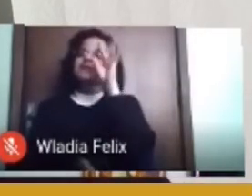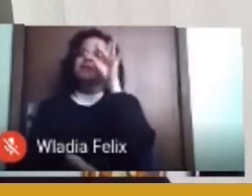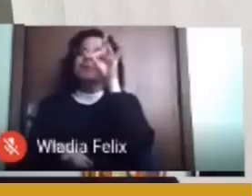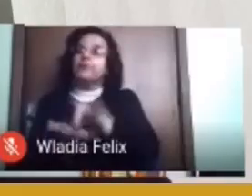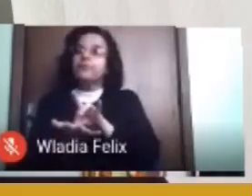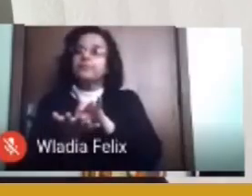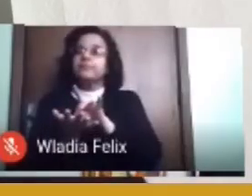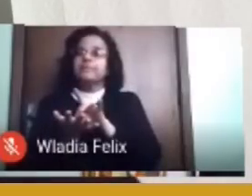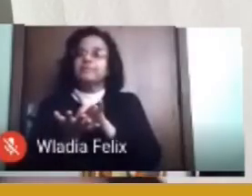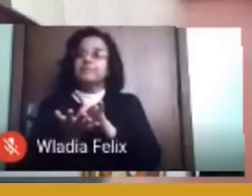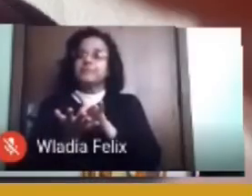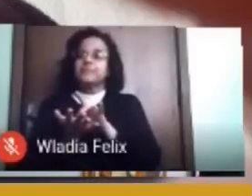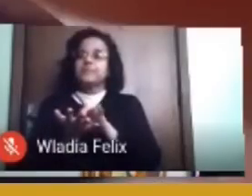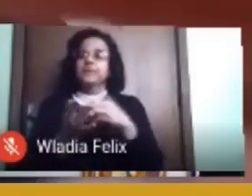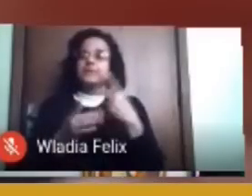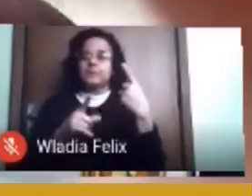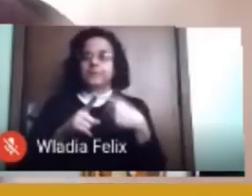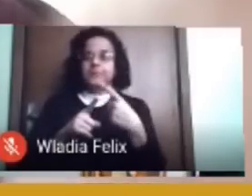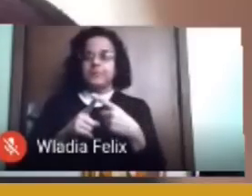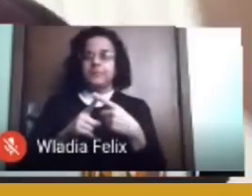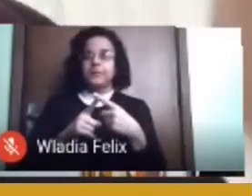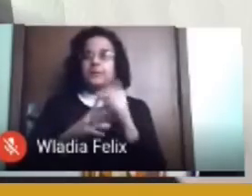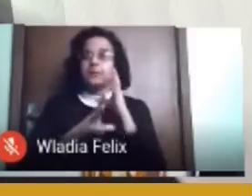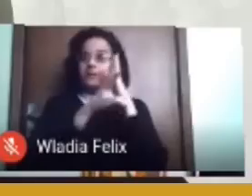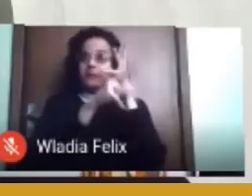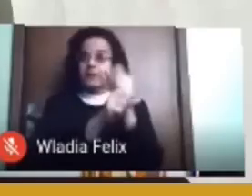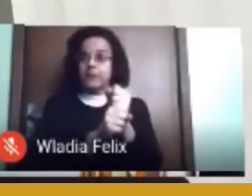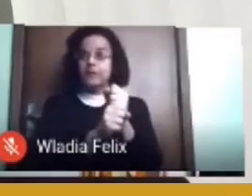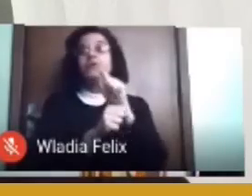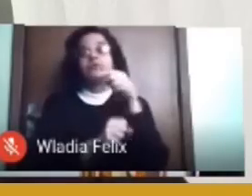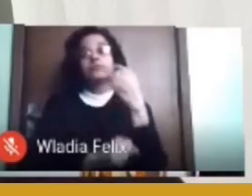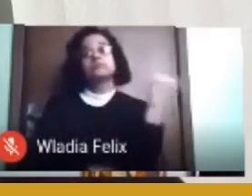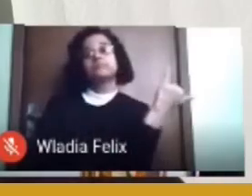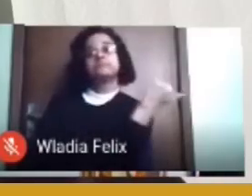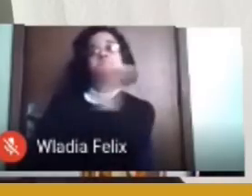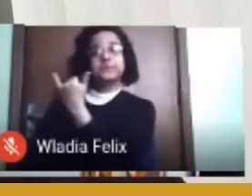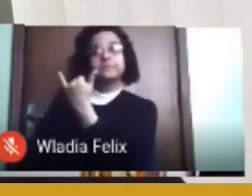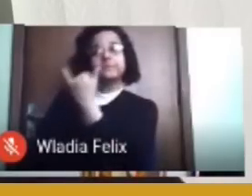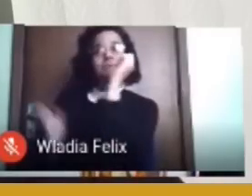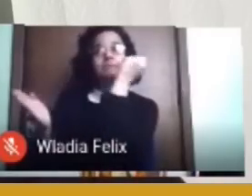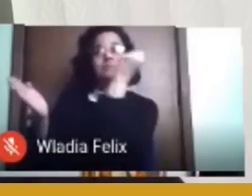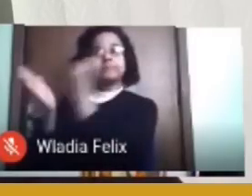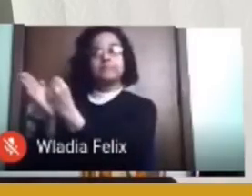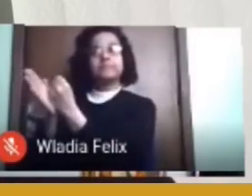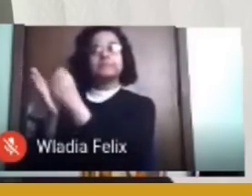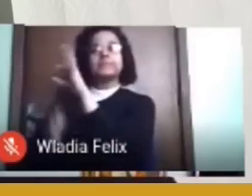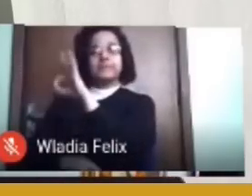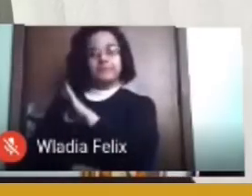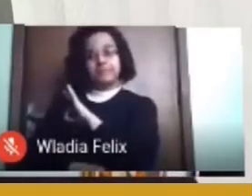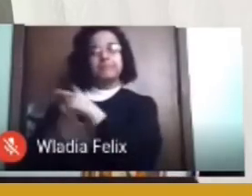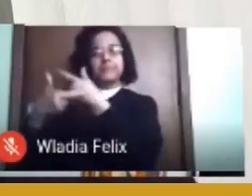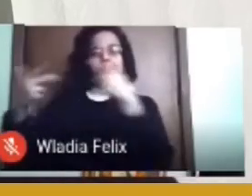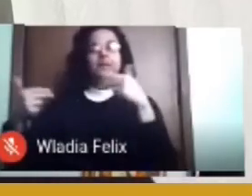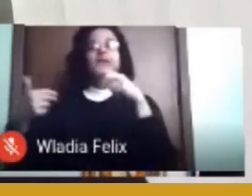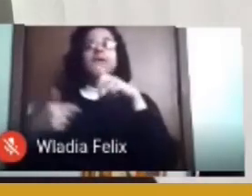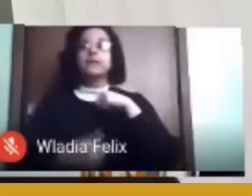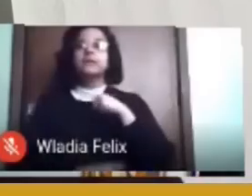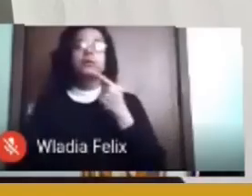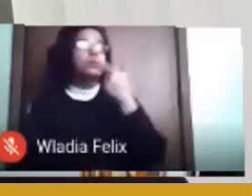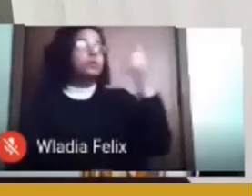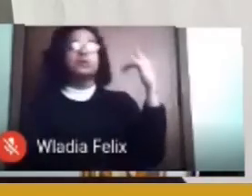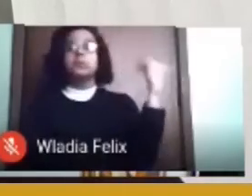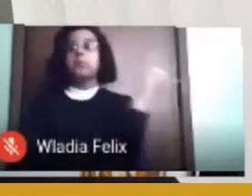notificados. E temos aqueles não notificados, que são os que mais nos preocupam, porque eles acontecem, não estão